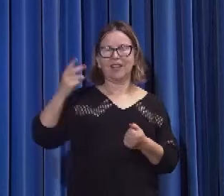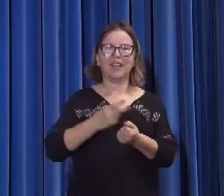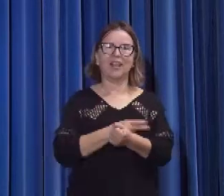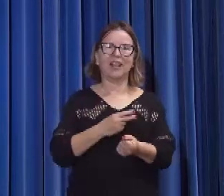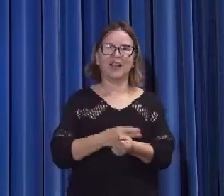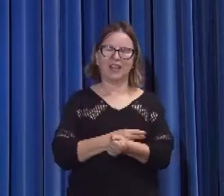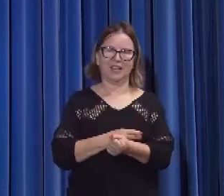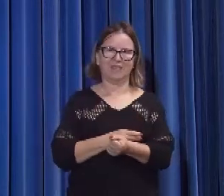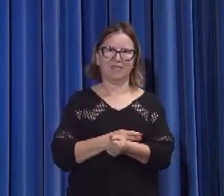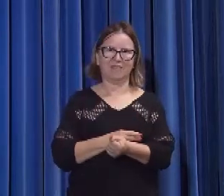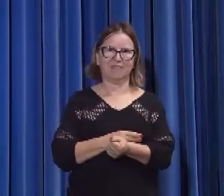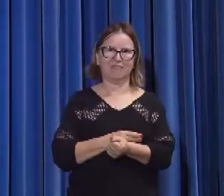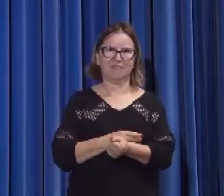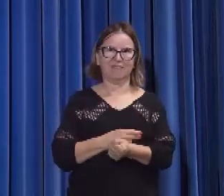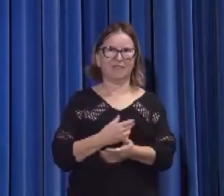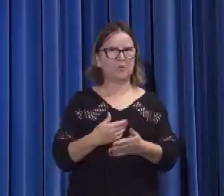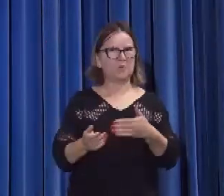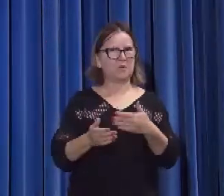qualquer outra coisa.